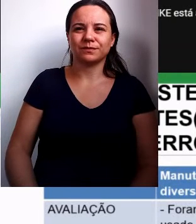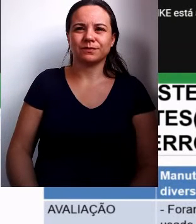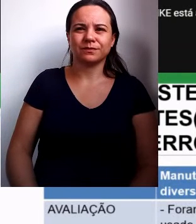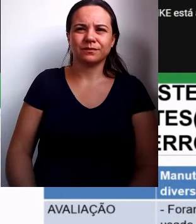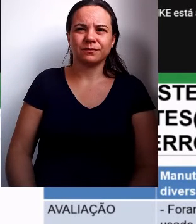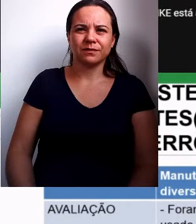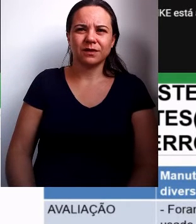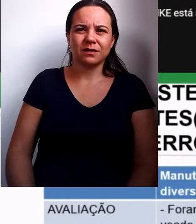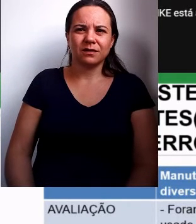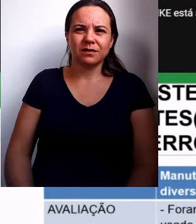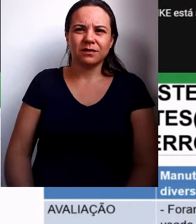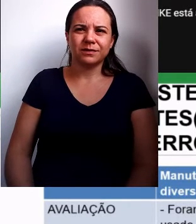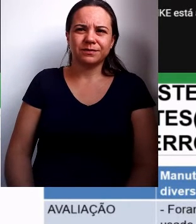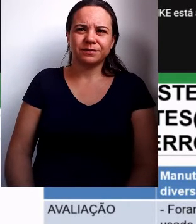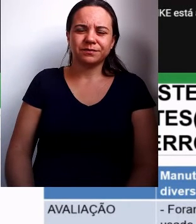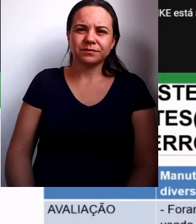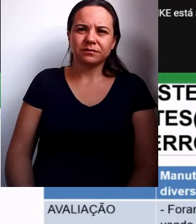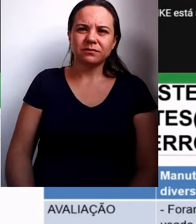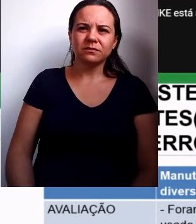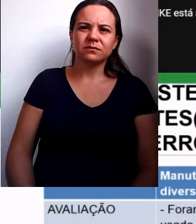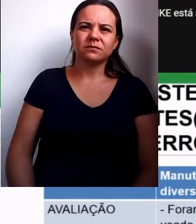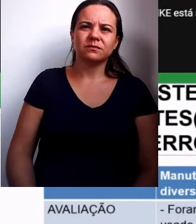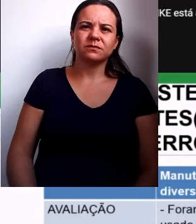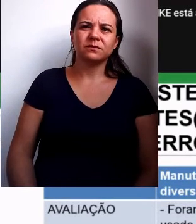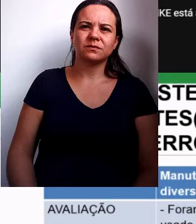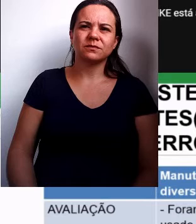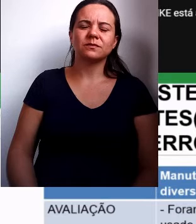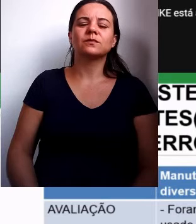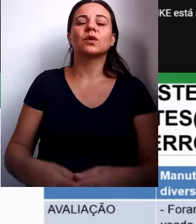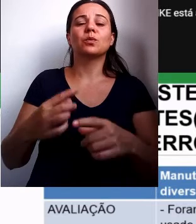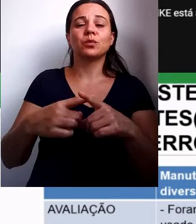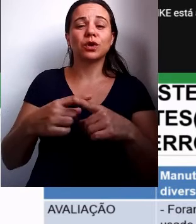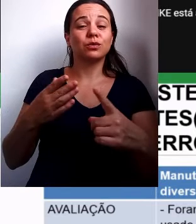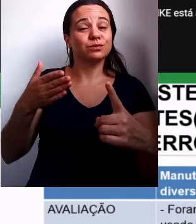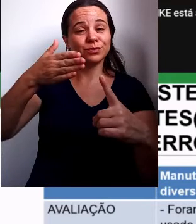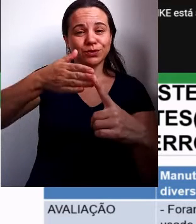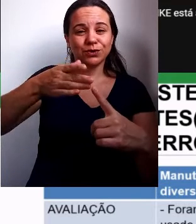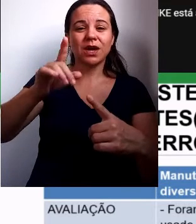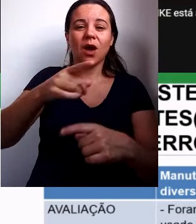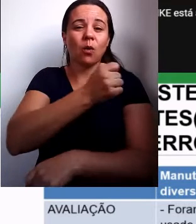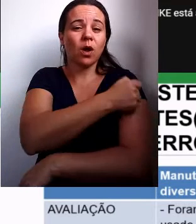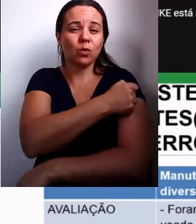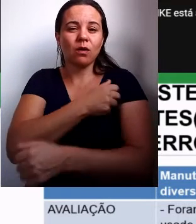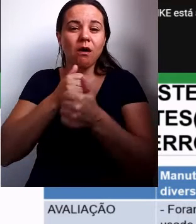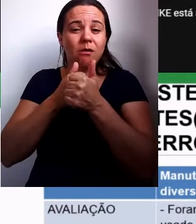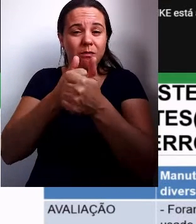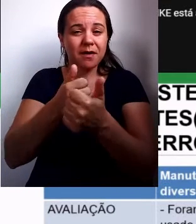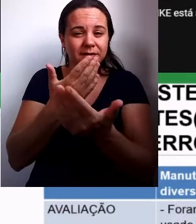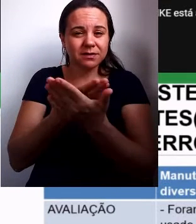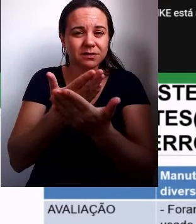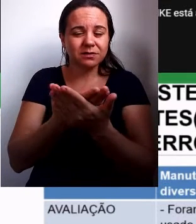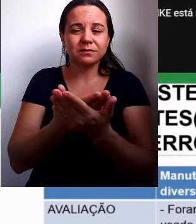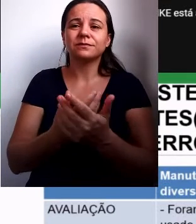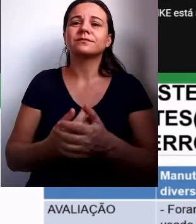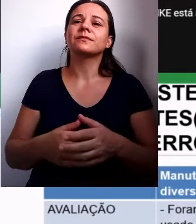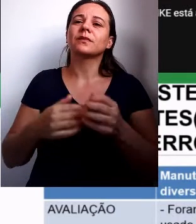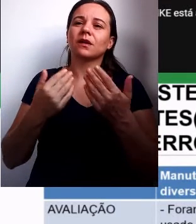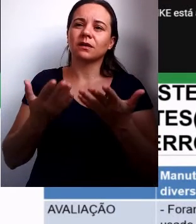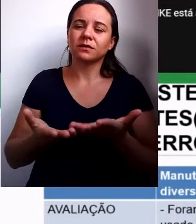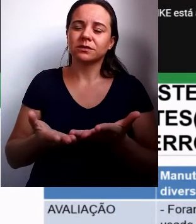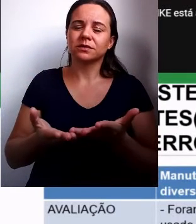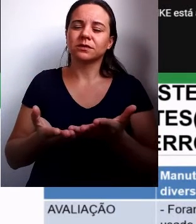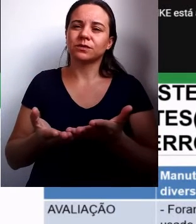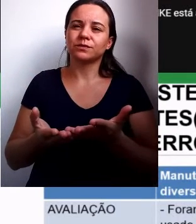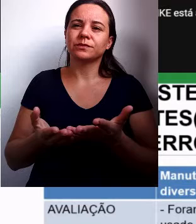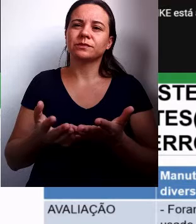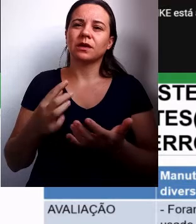esses dados, né? Porque é o objeto deles conseguirem acompanhar as aulas. Então a gente teve